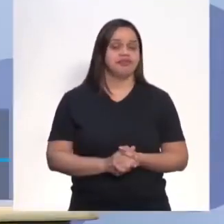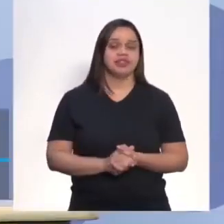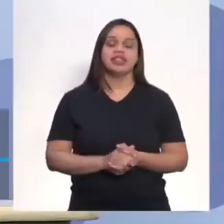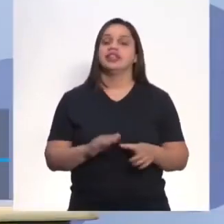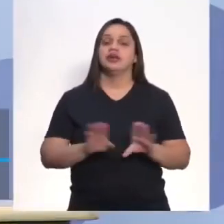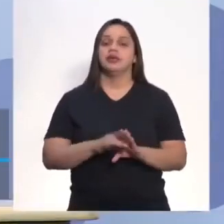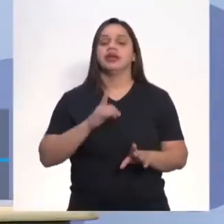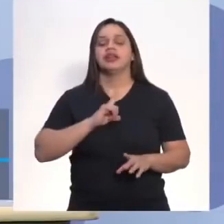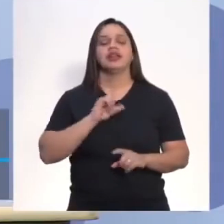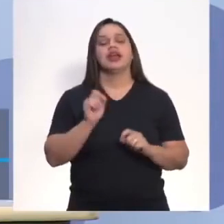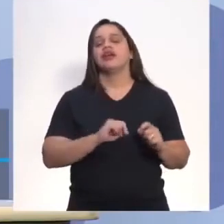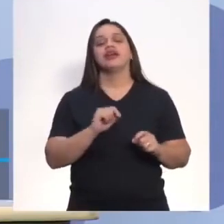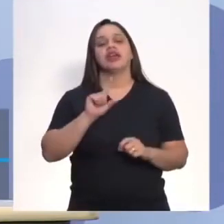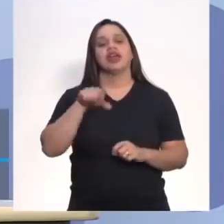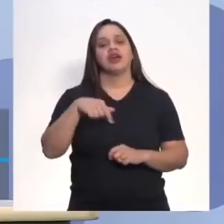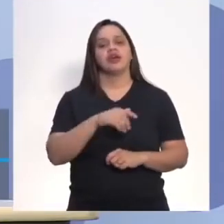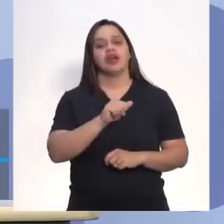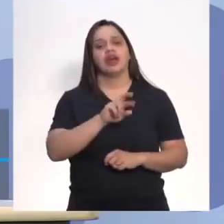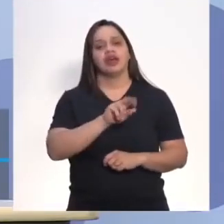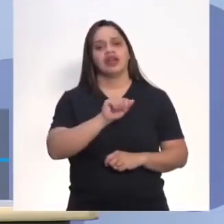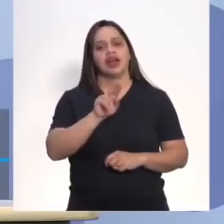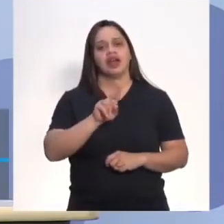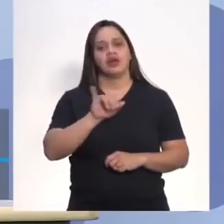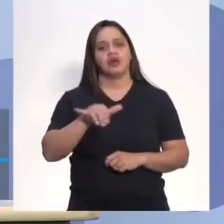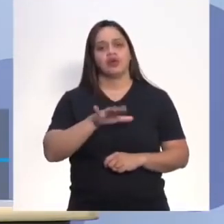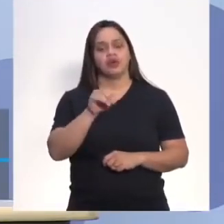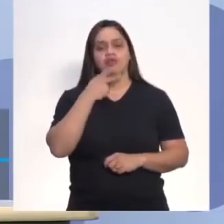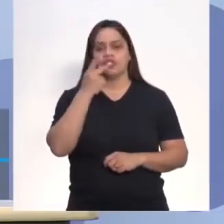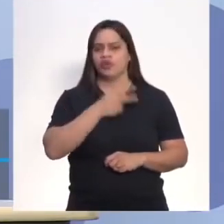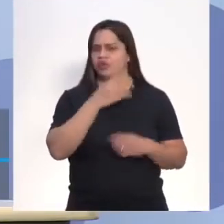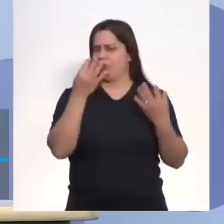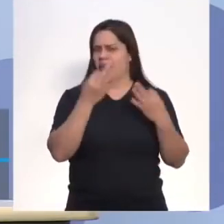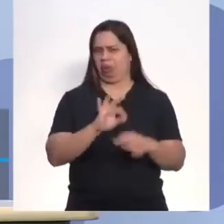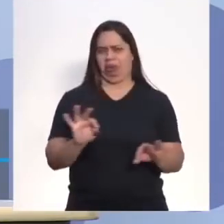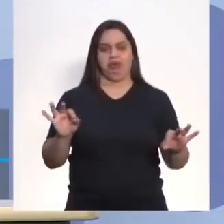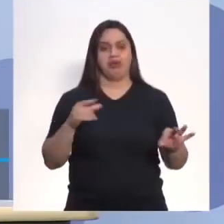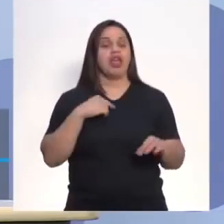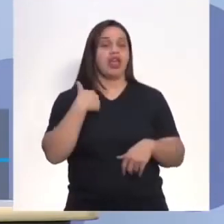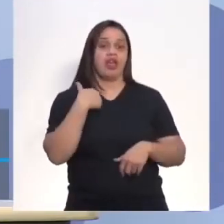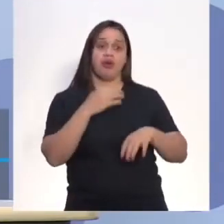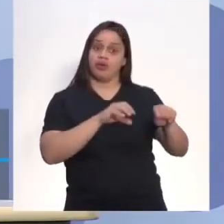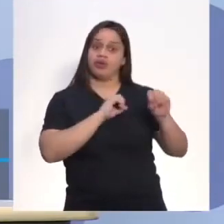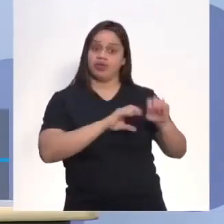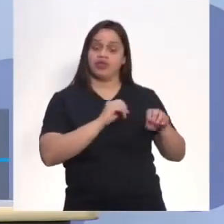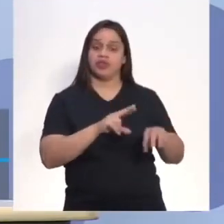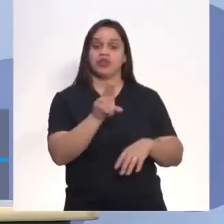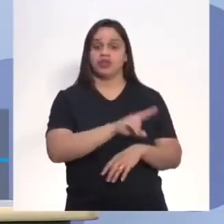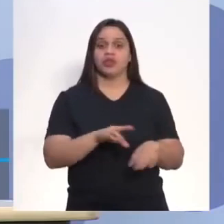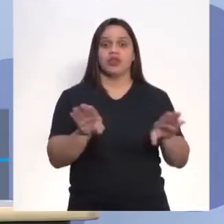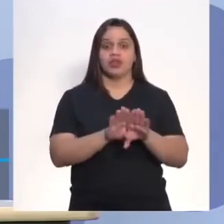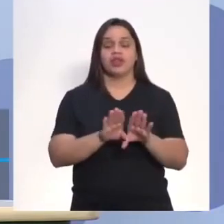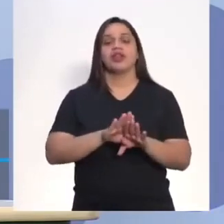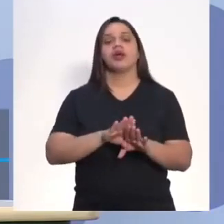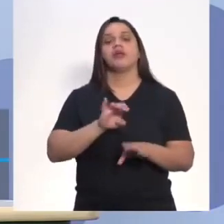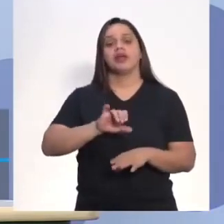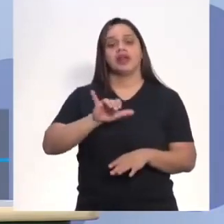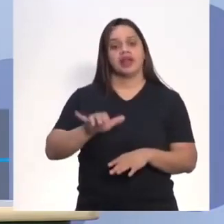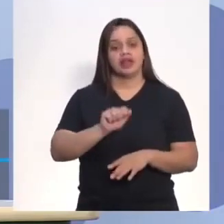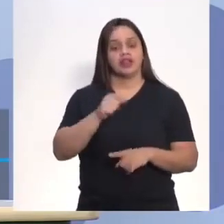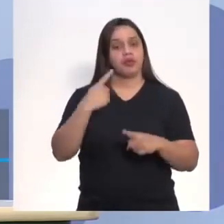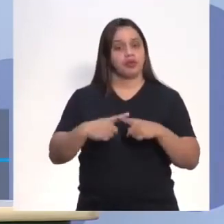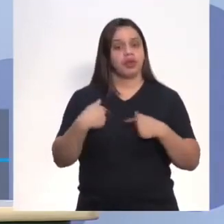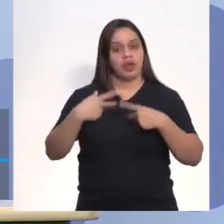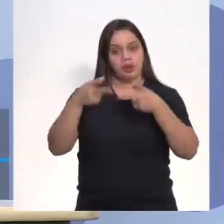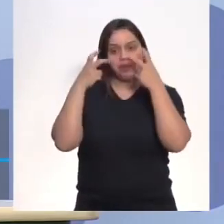Araújo dizendo assim, sou horrível em caça-palavras. Eu trabalho bastante caça-palavras, inclusive com meus alunos da EJA, porque eu